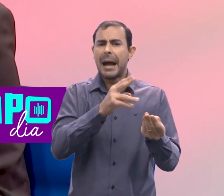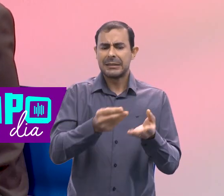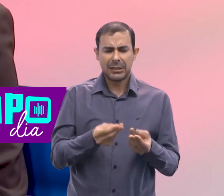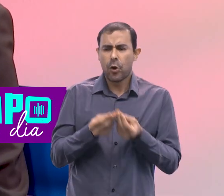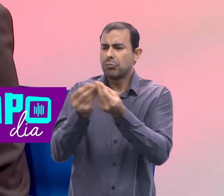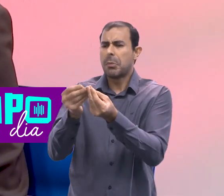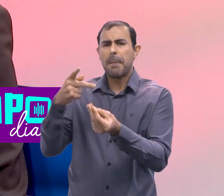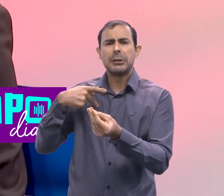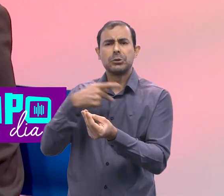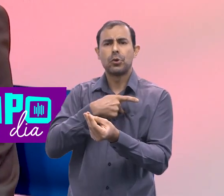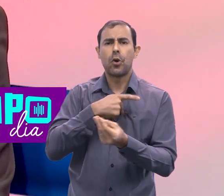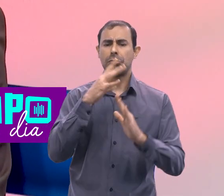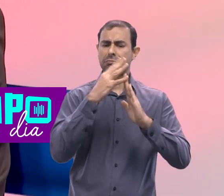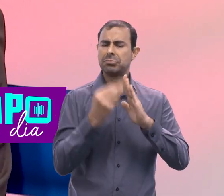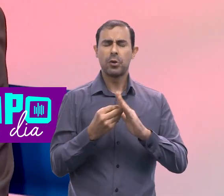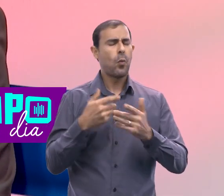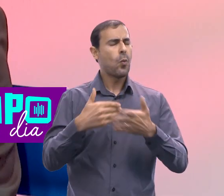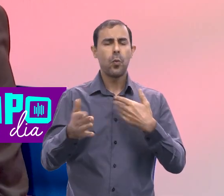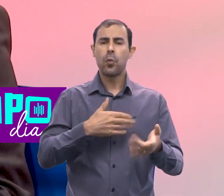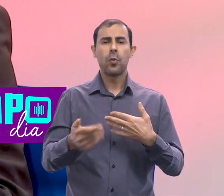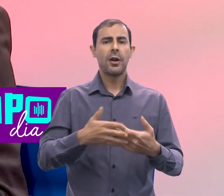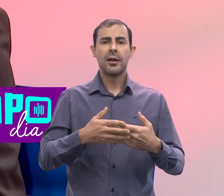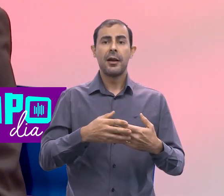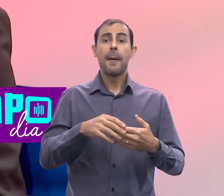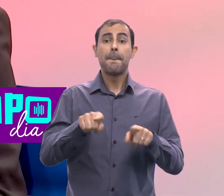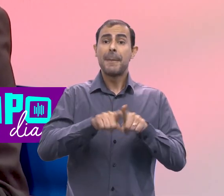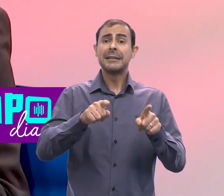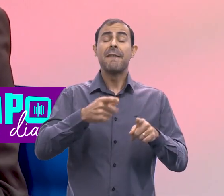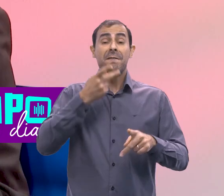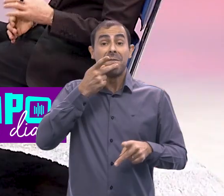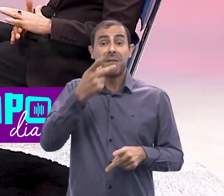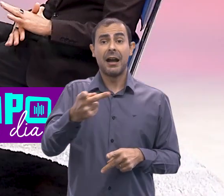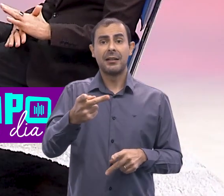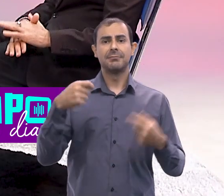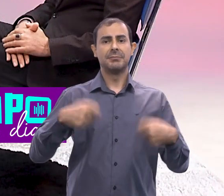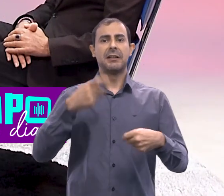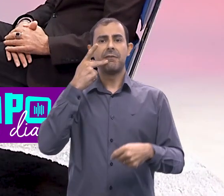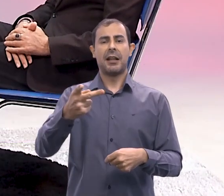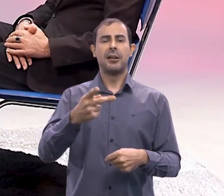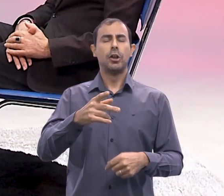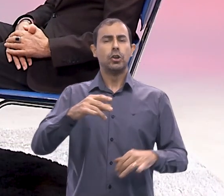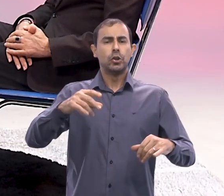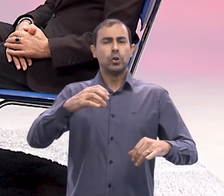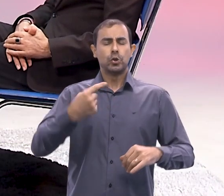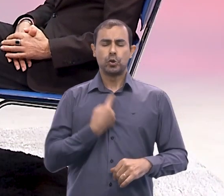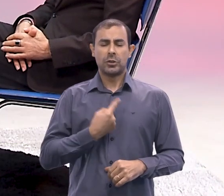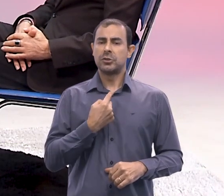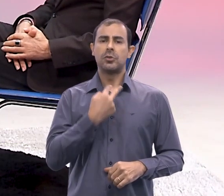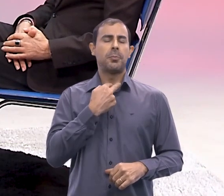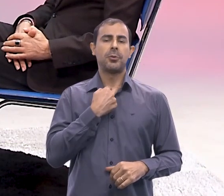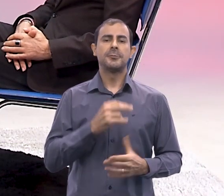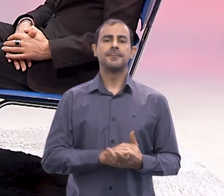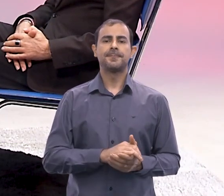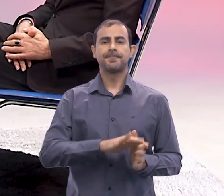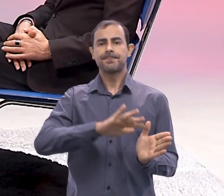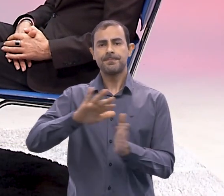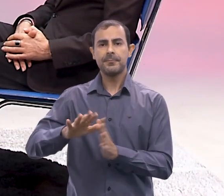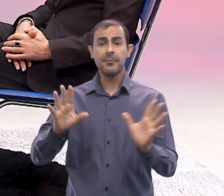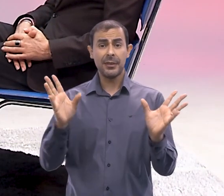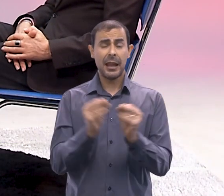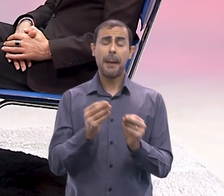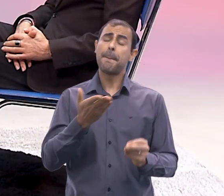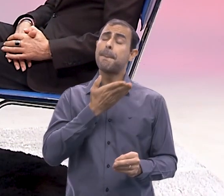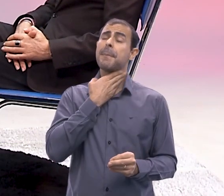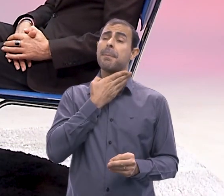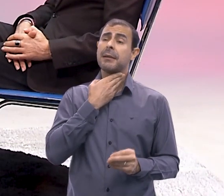dor. Uma dor não compartilhada dói mais. Fale da sua dor e não sofra sozinho. Para a gente finalizar agora aqui o nosso